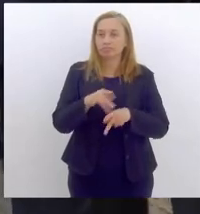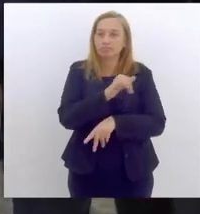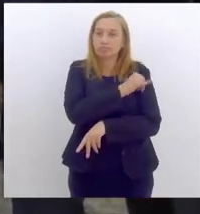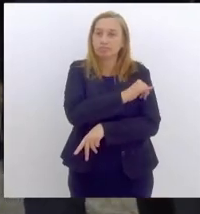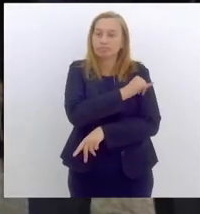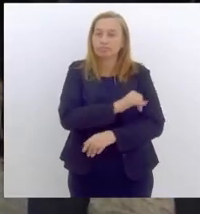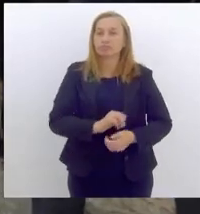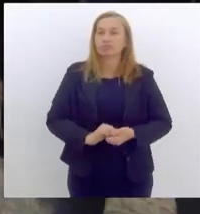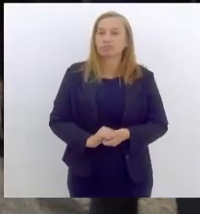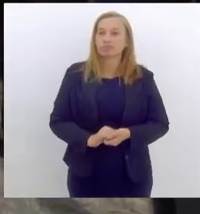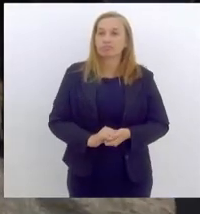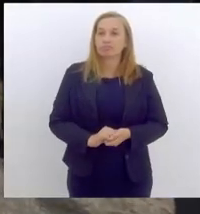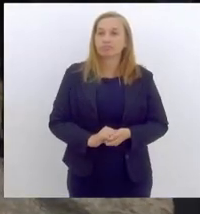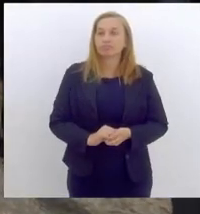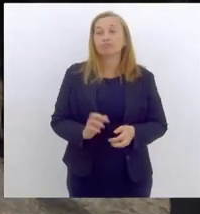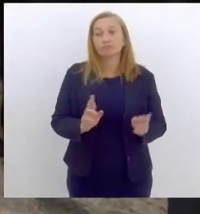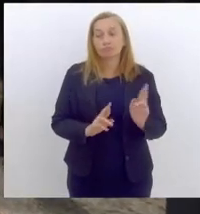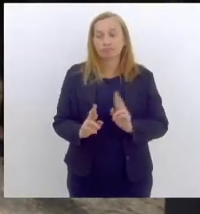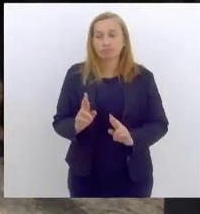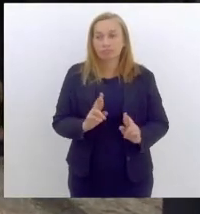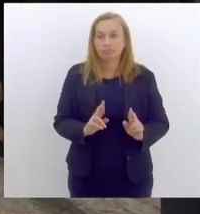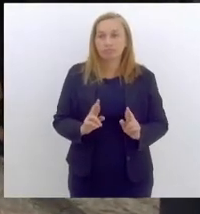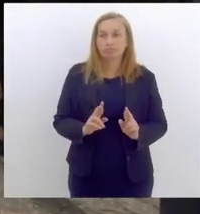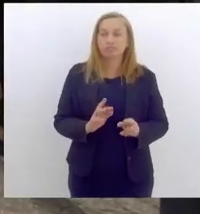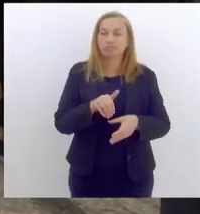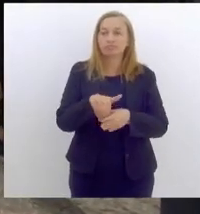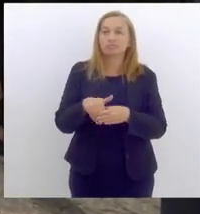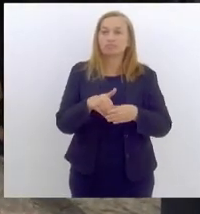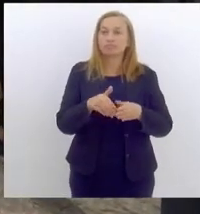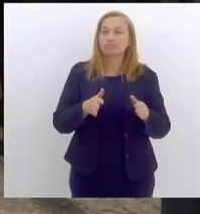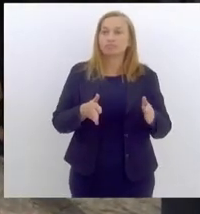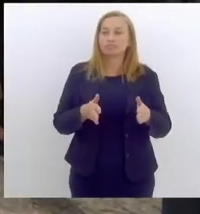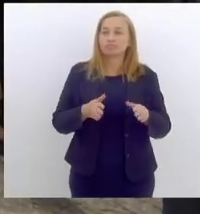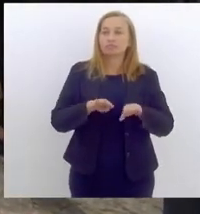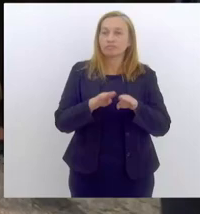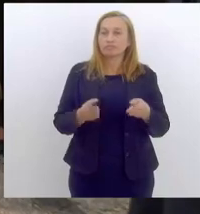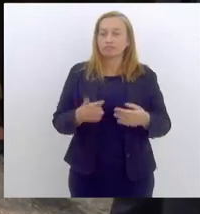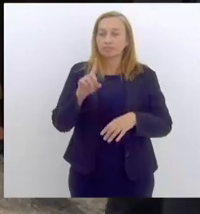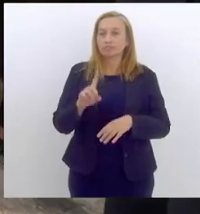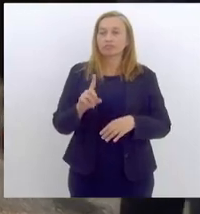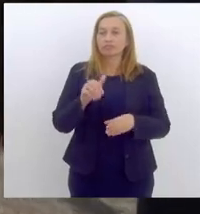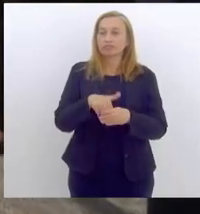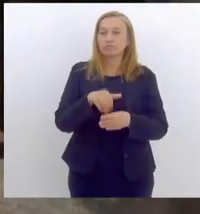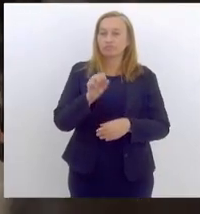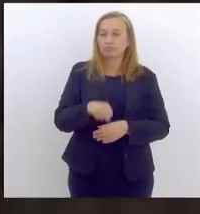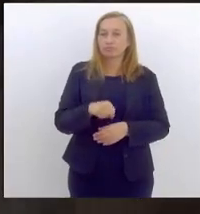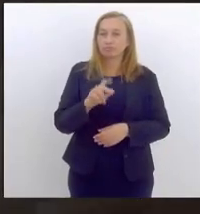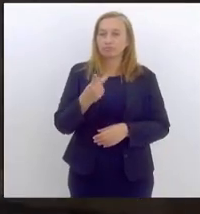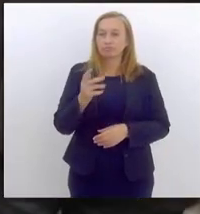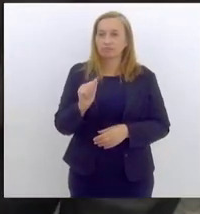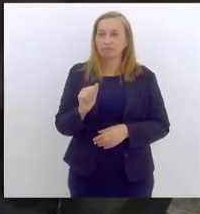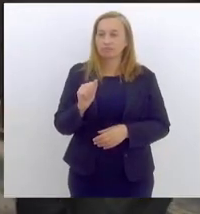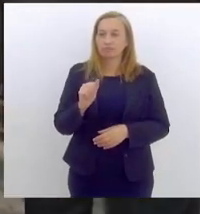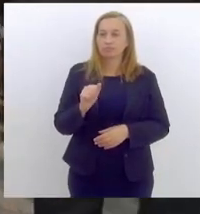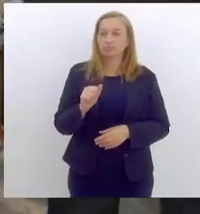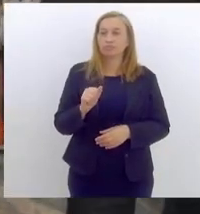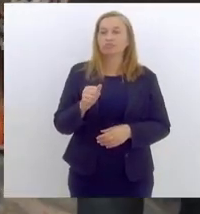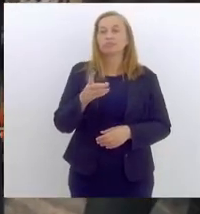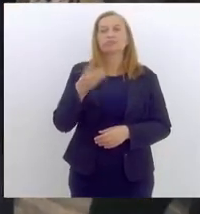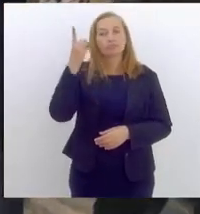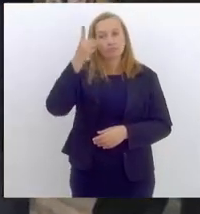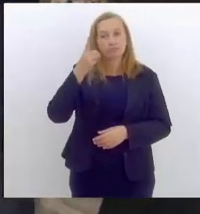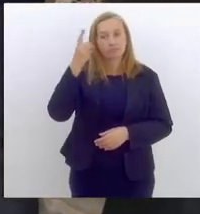E, em relação à eleição da mesa diretora, eu voto sim à chapa presidida pelo